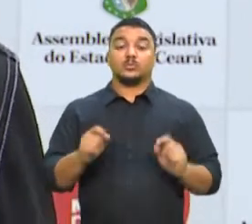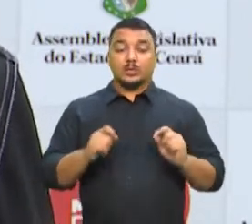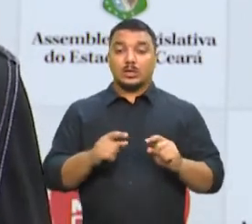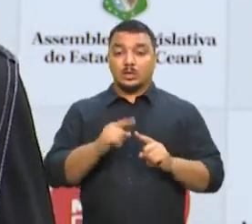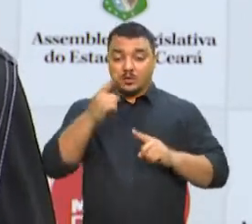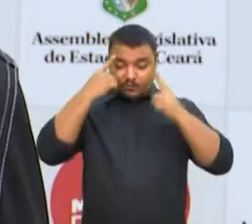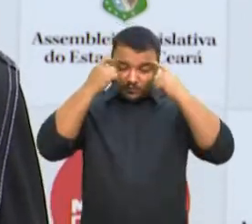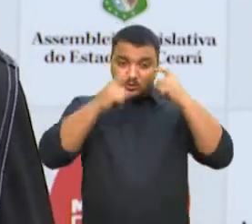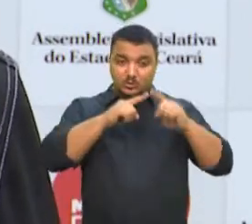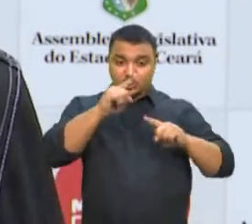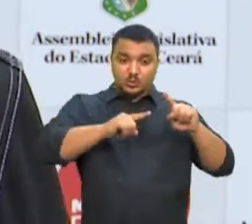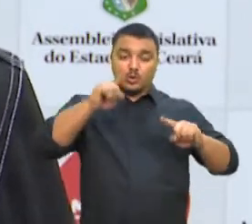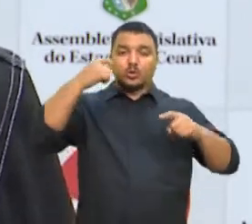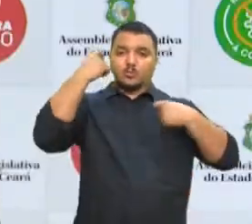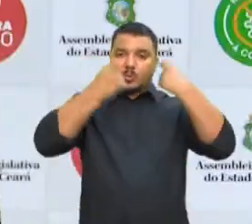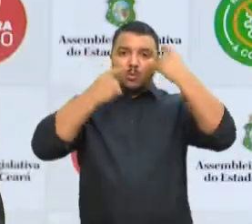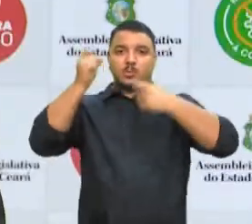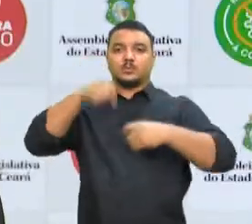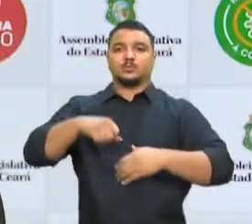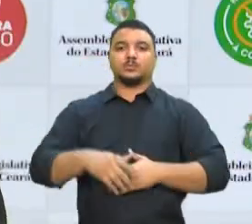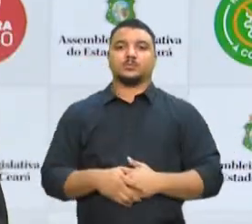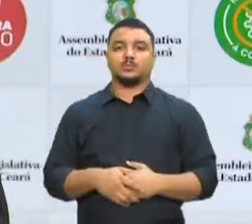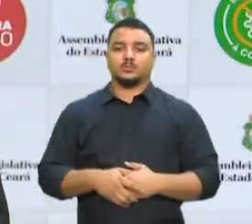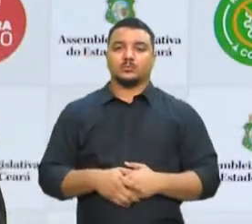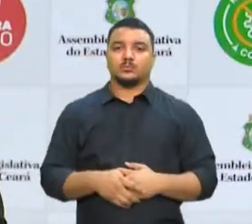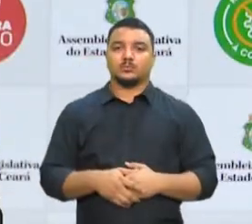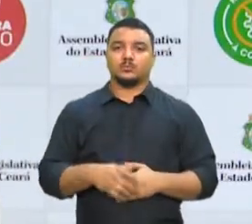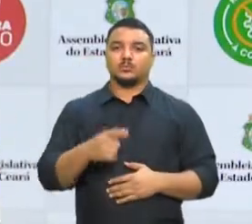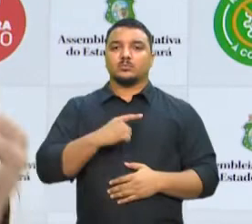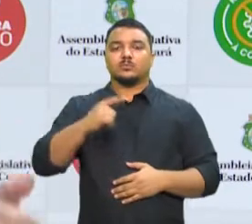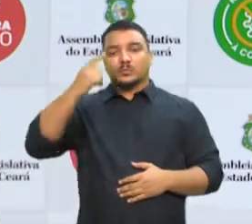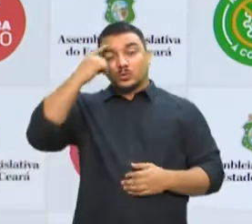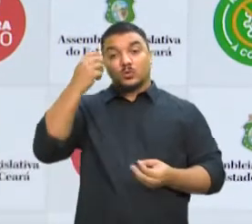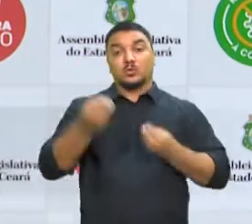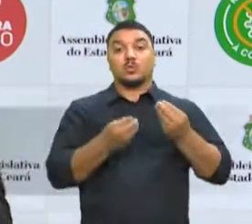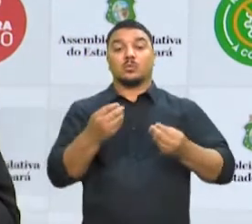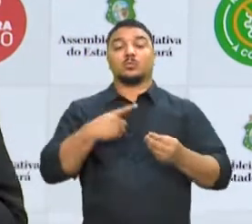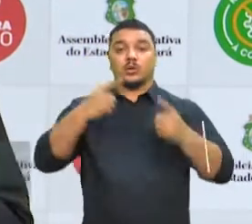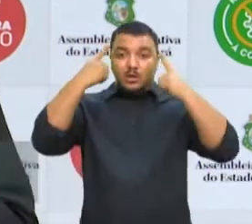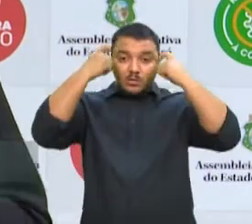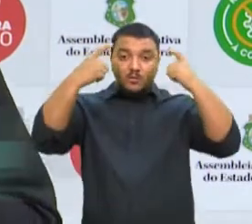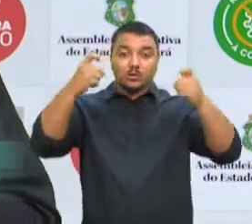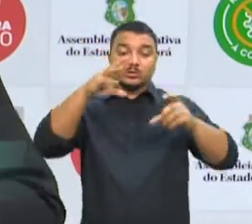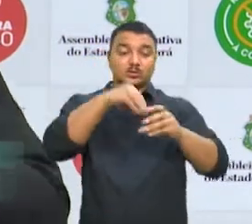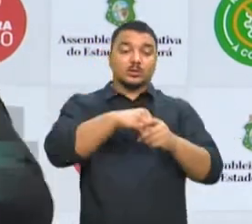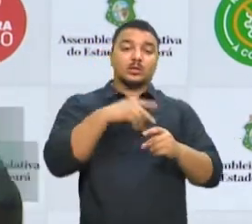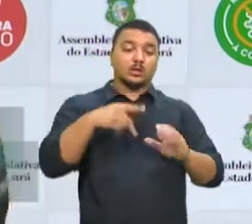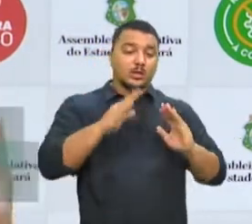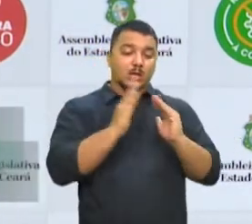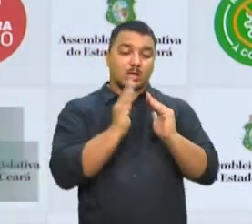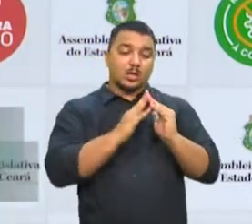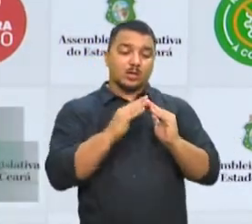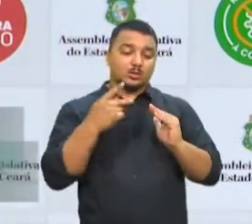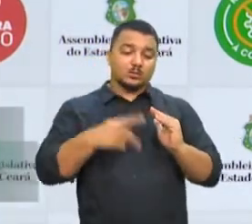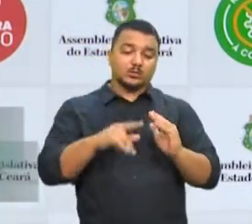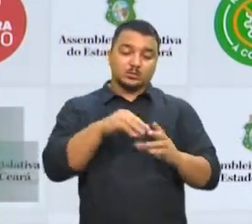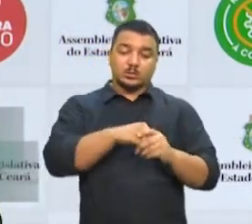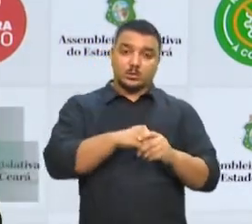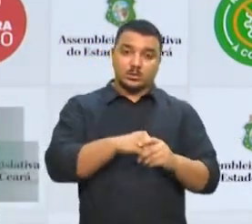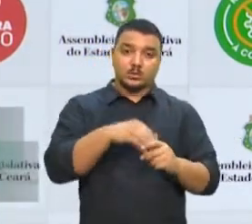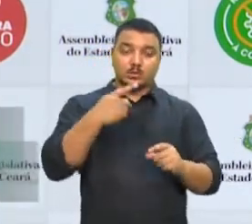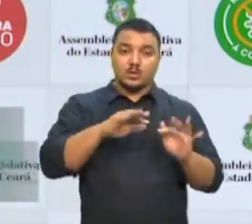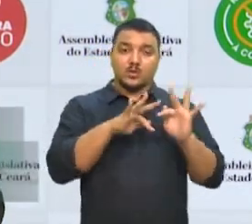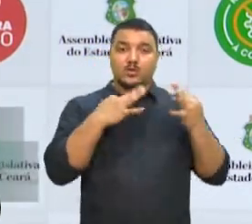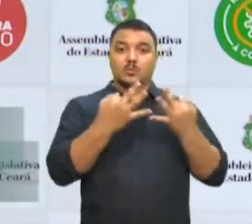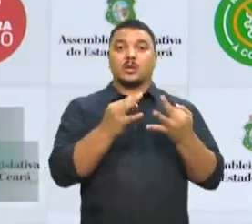mulheres preocupam a parlamentar. Para ter ideia, a violência dentro, né, da casa da mulher, dentro do lar, das famílias,